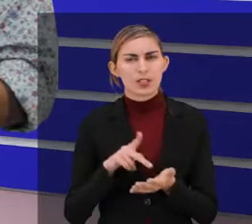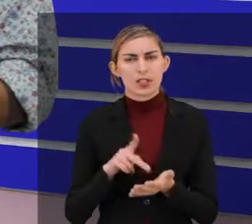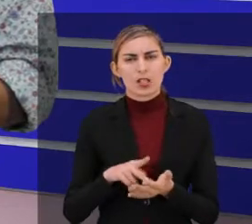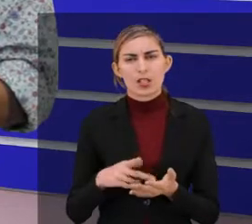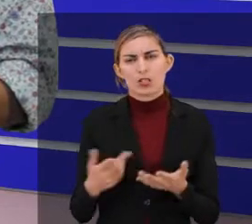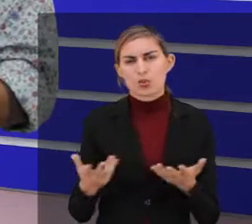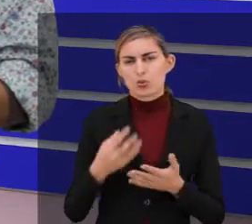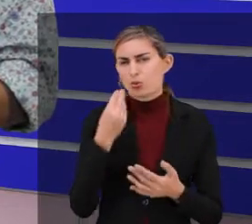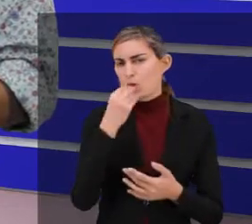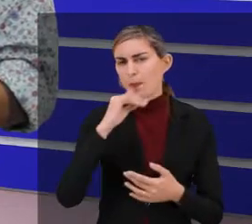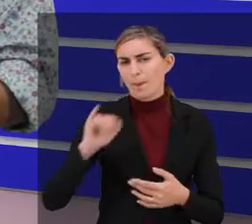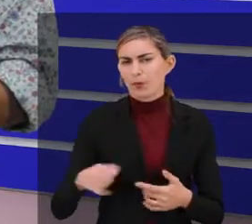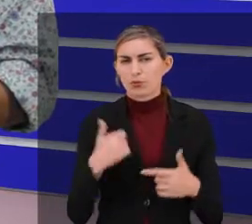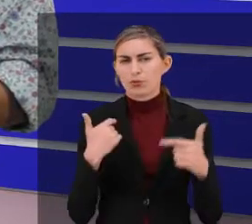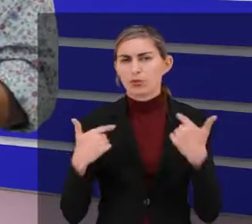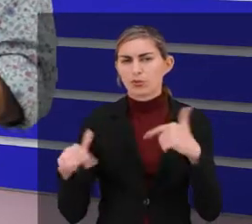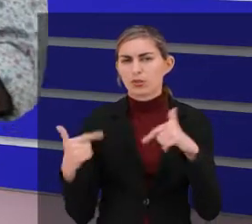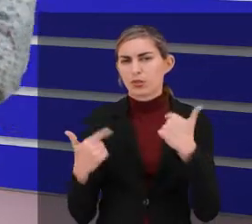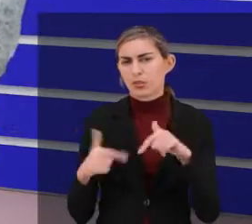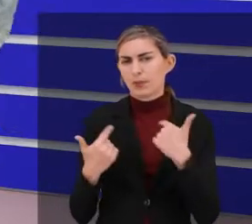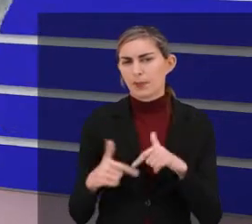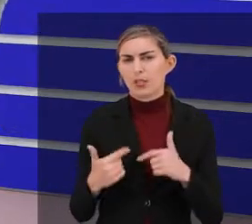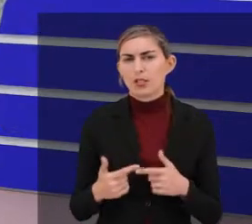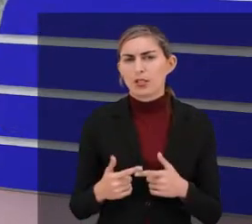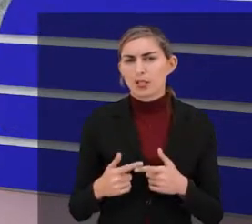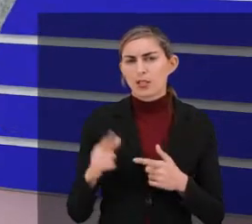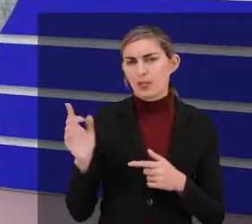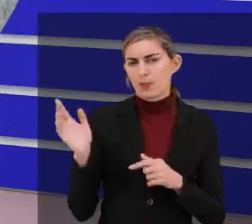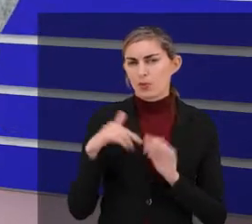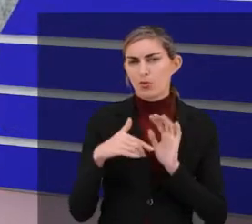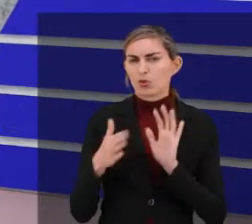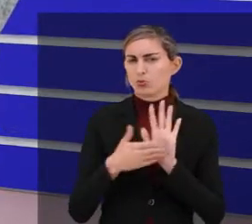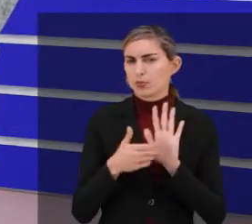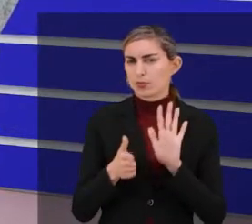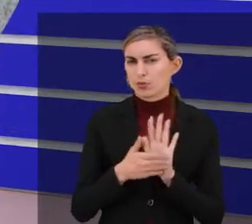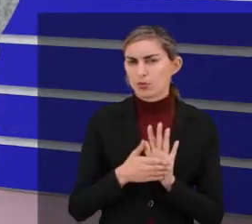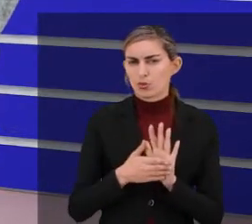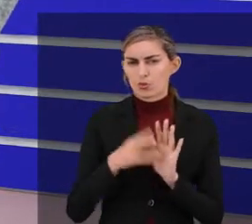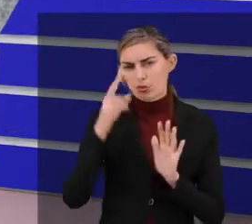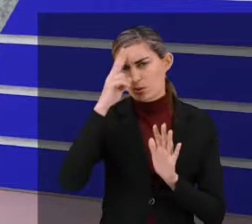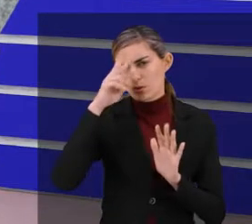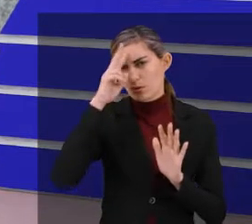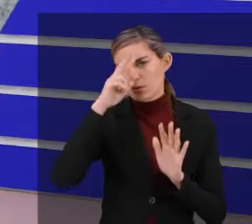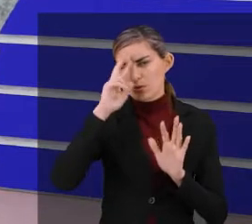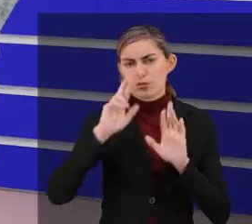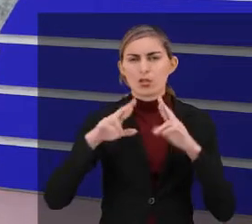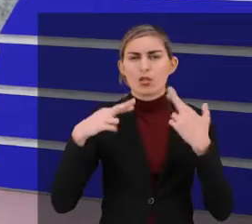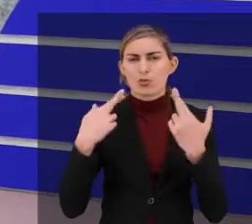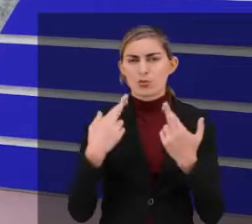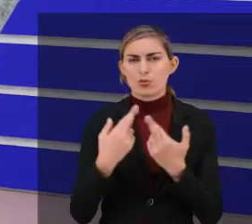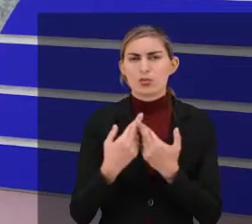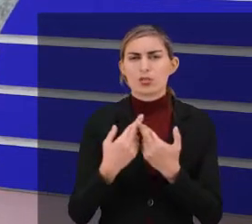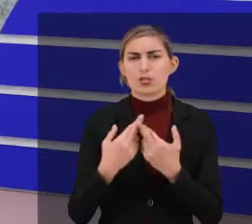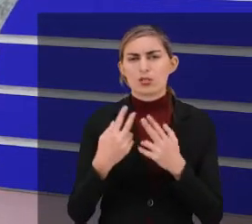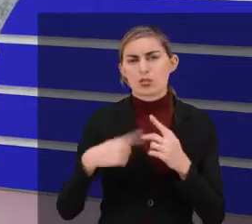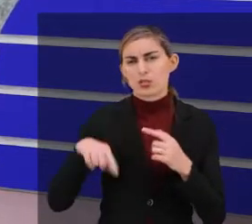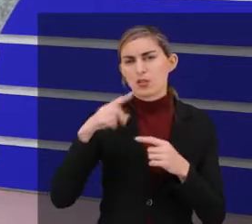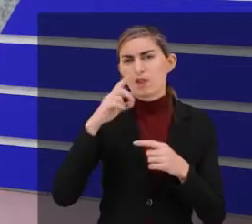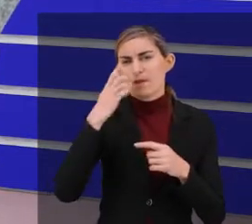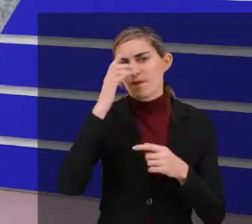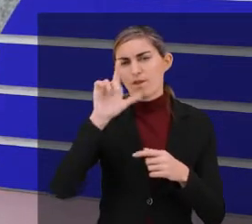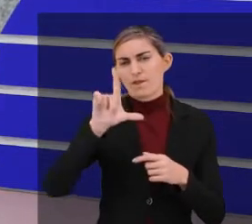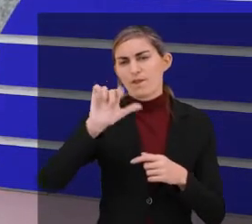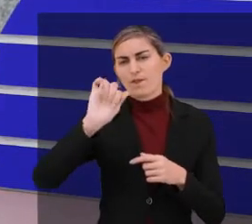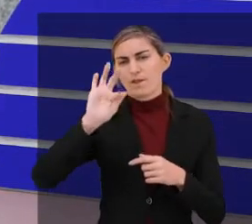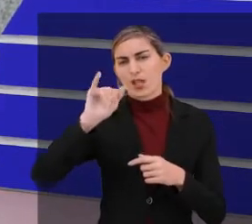uma oportunidade de trabalhar no setor e foi levado a proposta. Eu lembro que nas reuniões, a